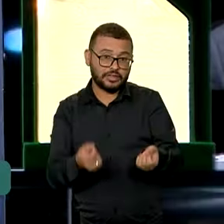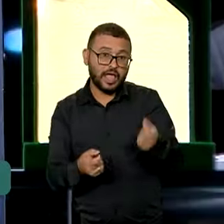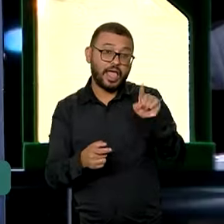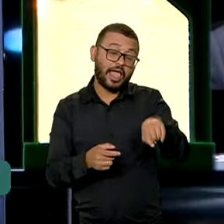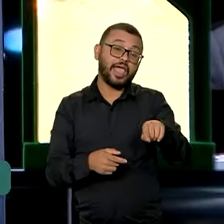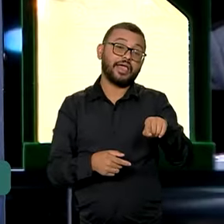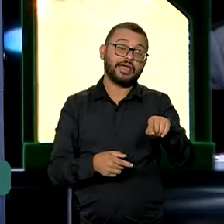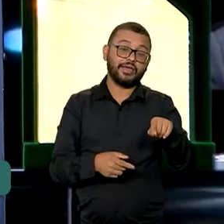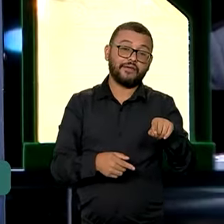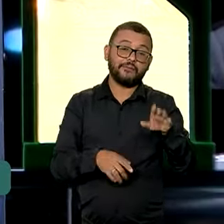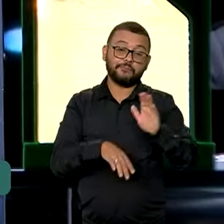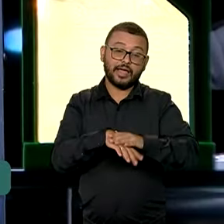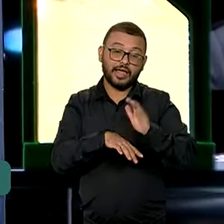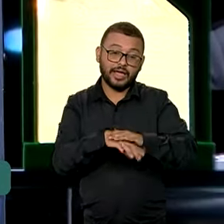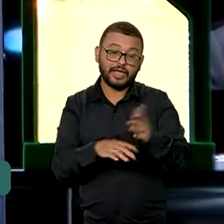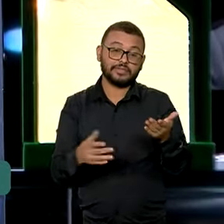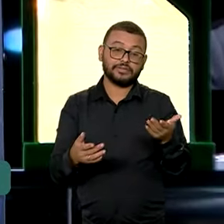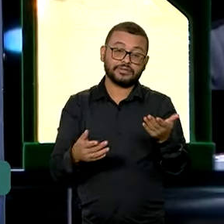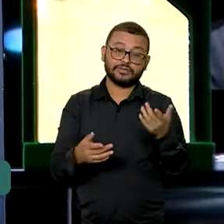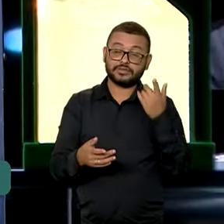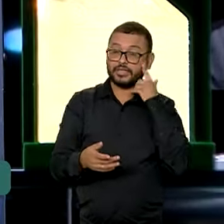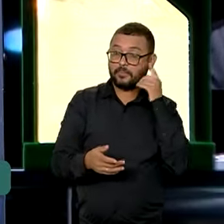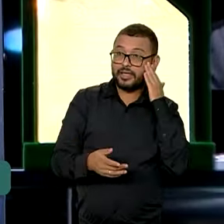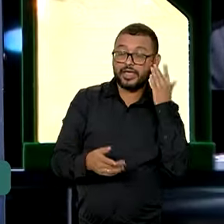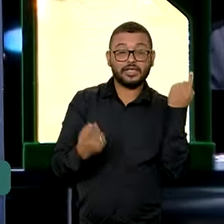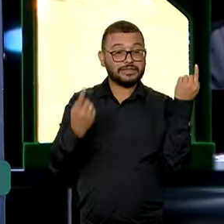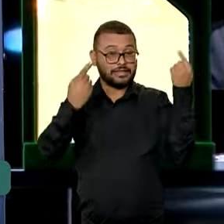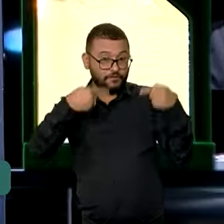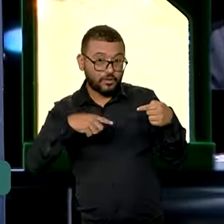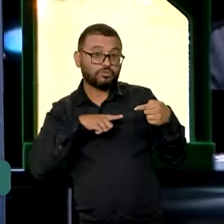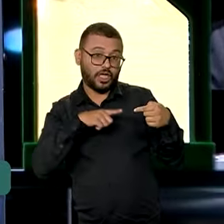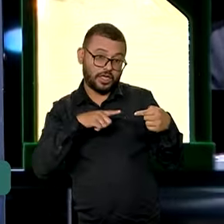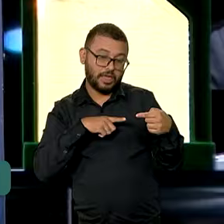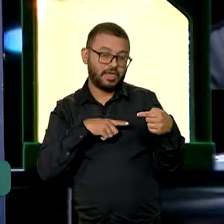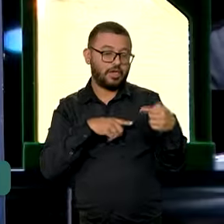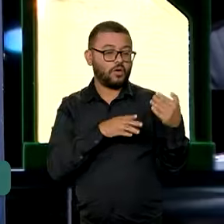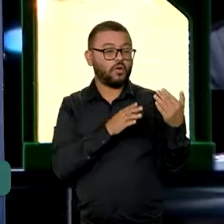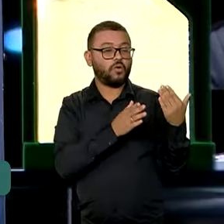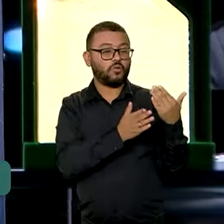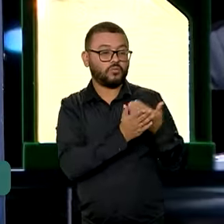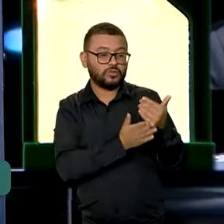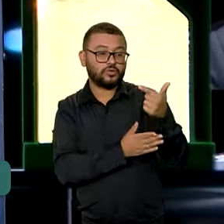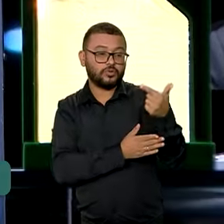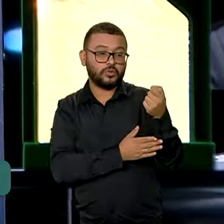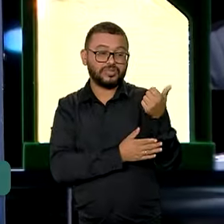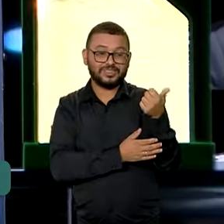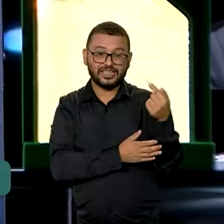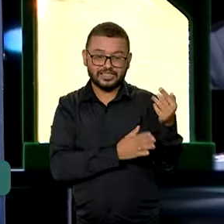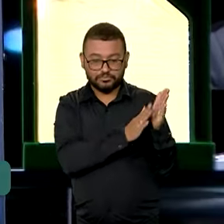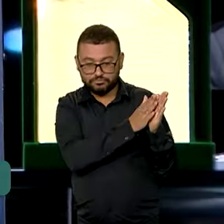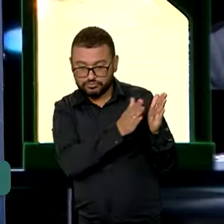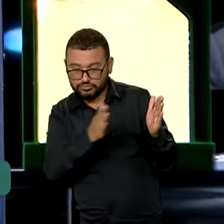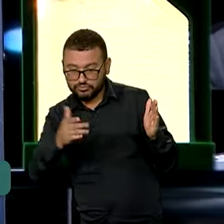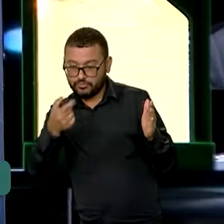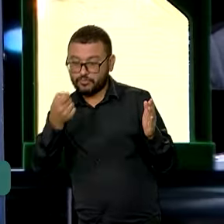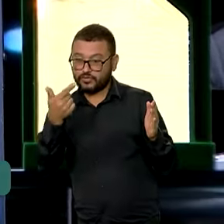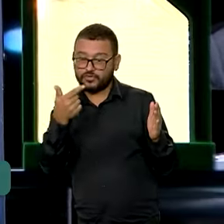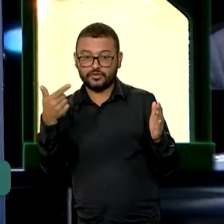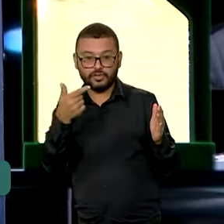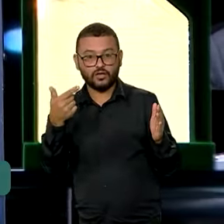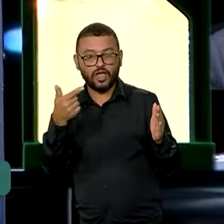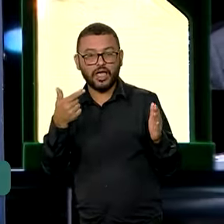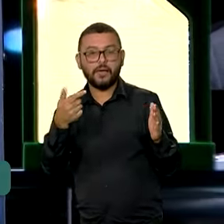situação foi um desafio imenso, porque de 2017 a 2022